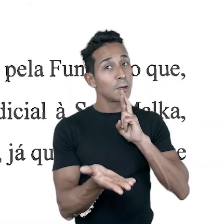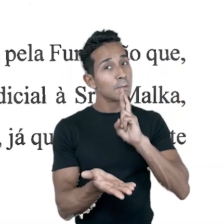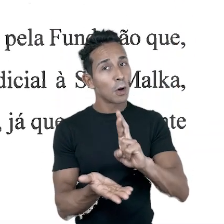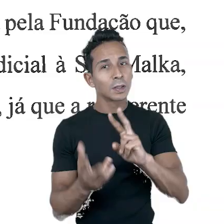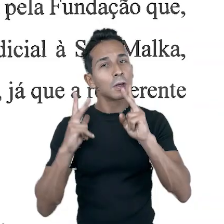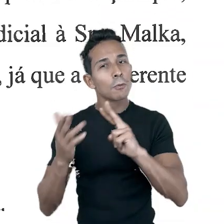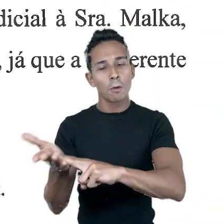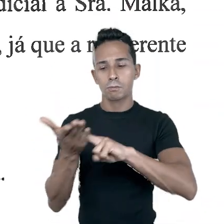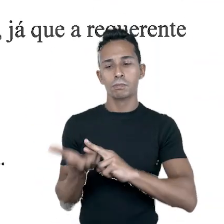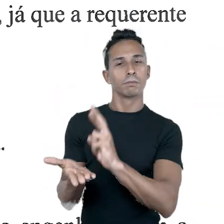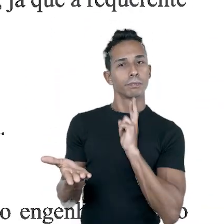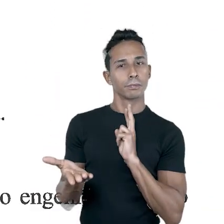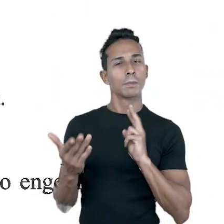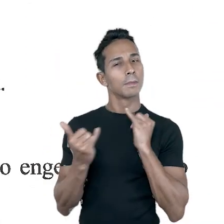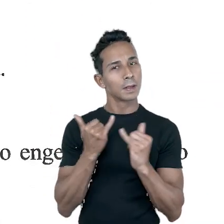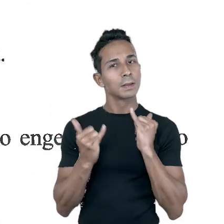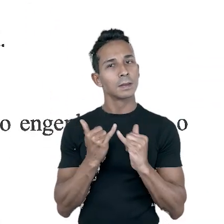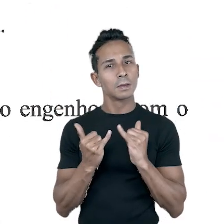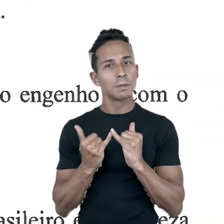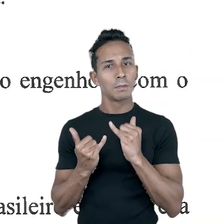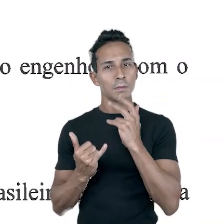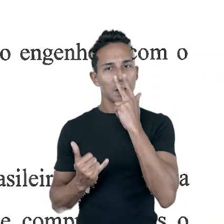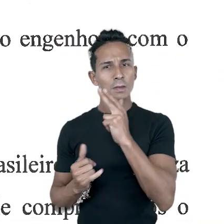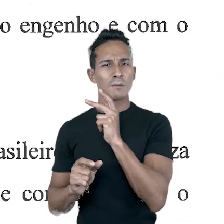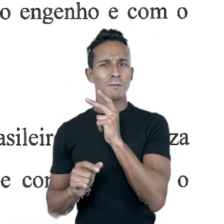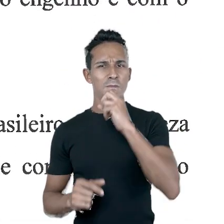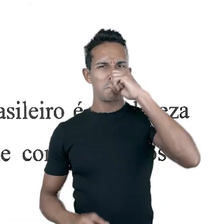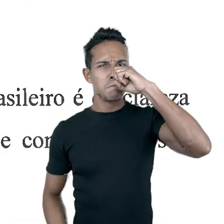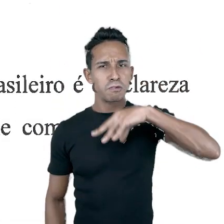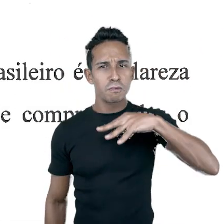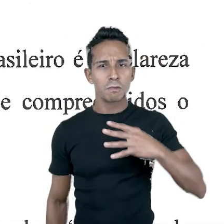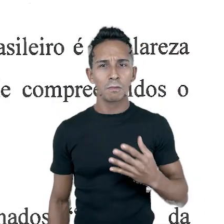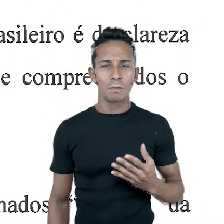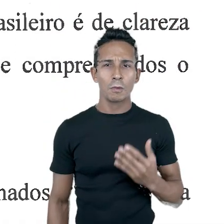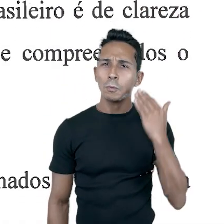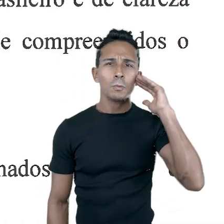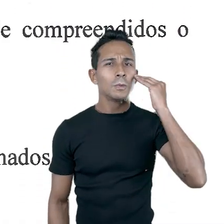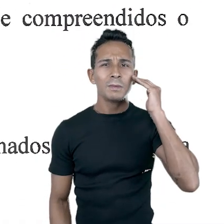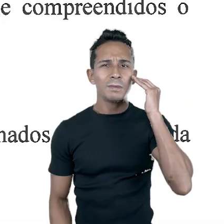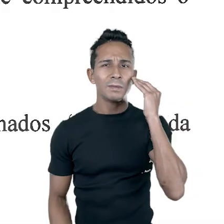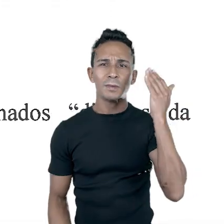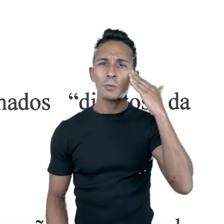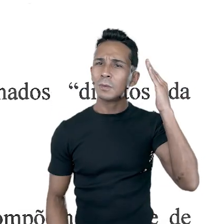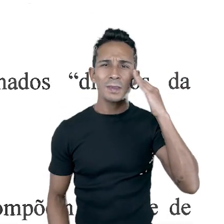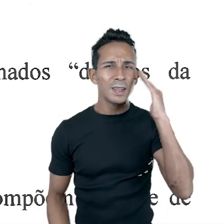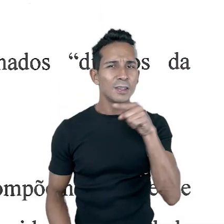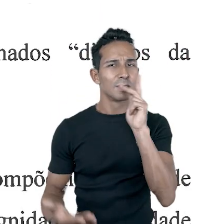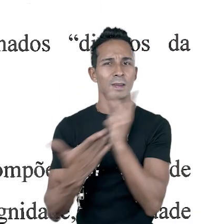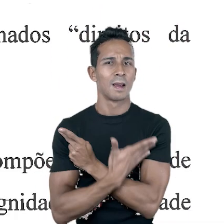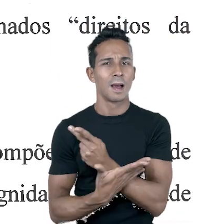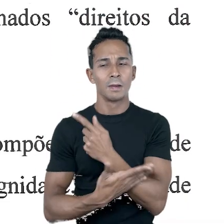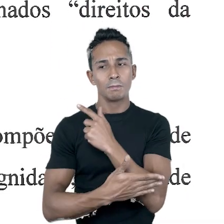com respostas muito parecidas, com teor muito parecido com o que eu recebi. Ofensivo. Que não